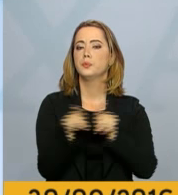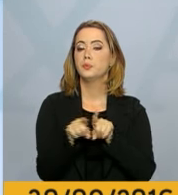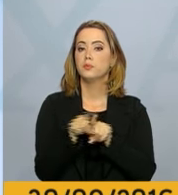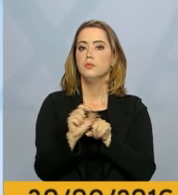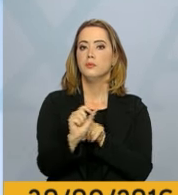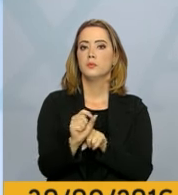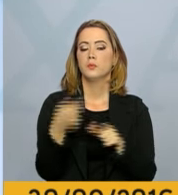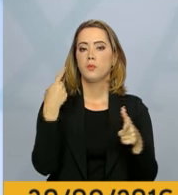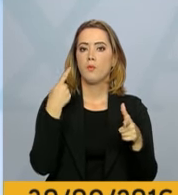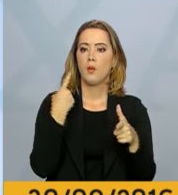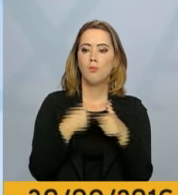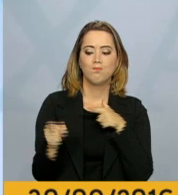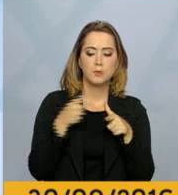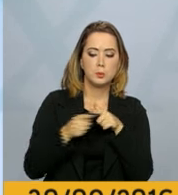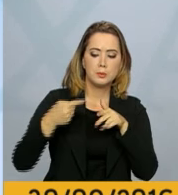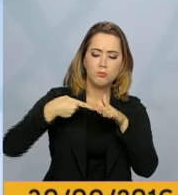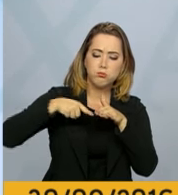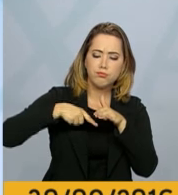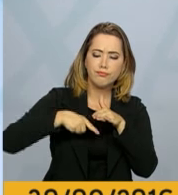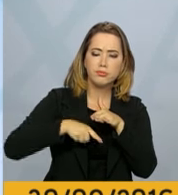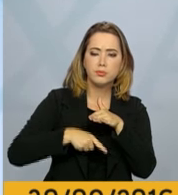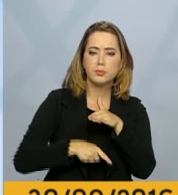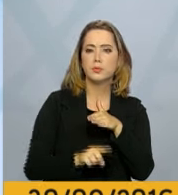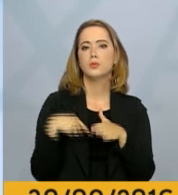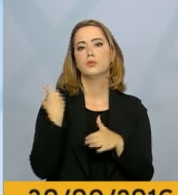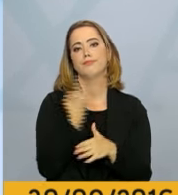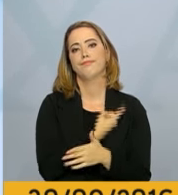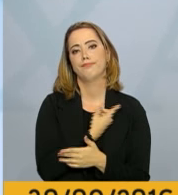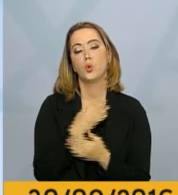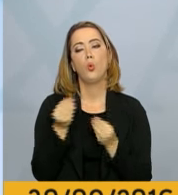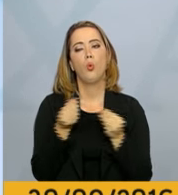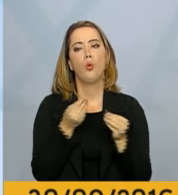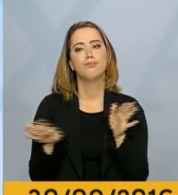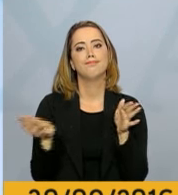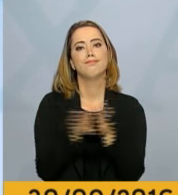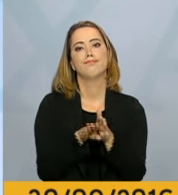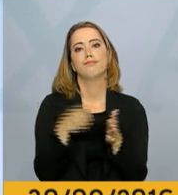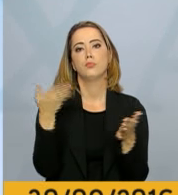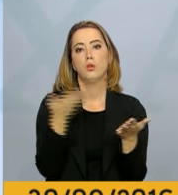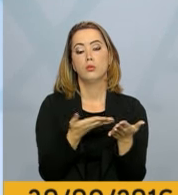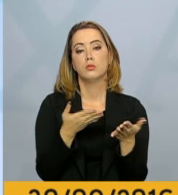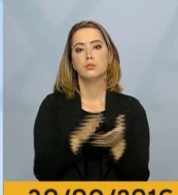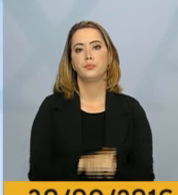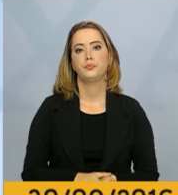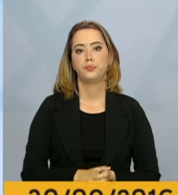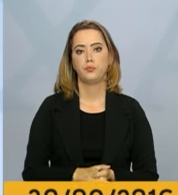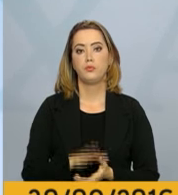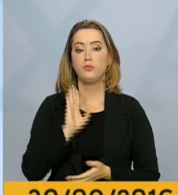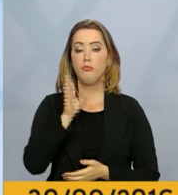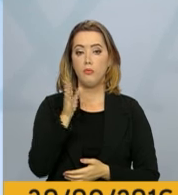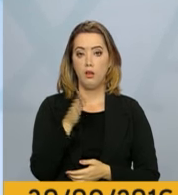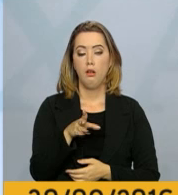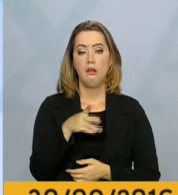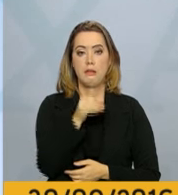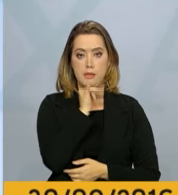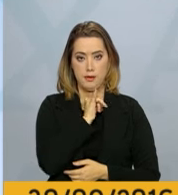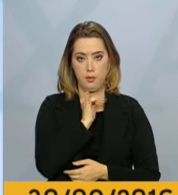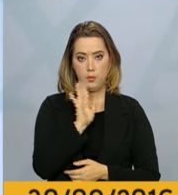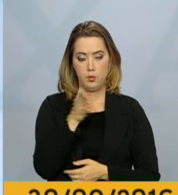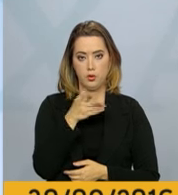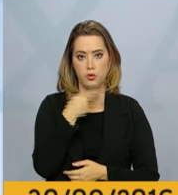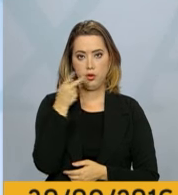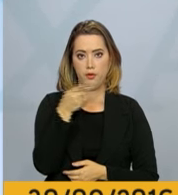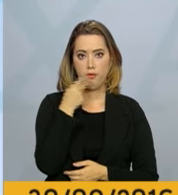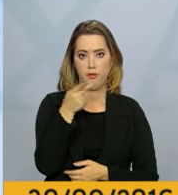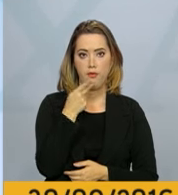a gravidade de nossa crise e como chegamos até ela. Por exemplo, já é lugar comum dizer